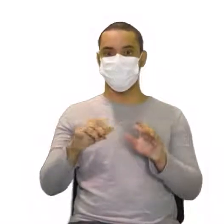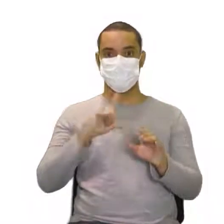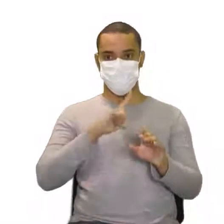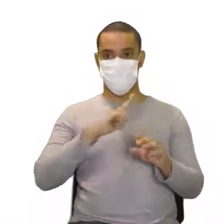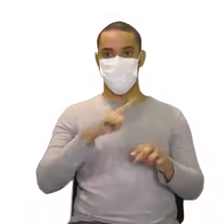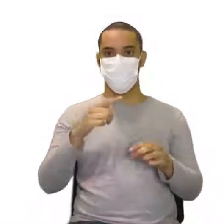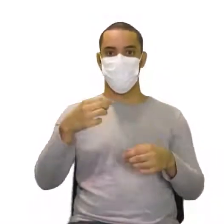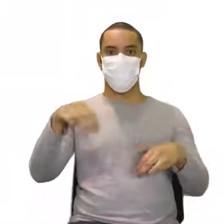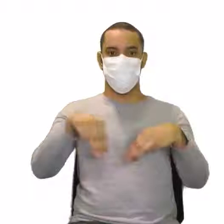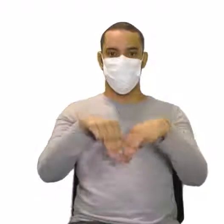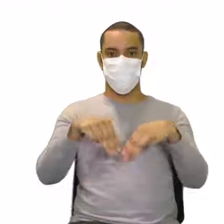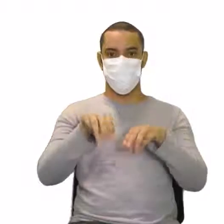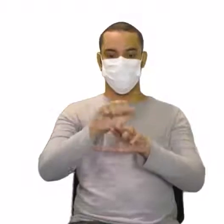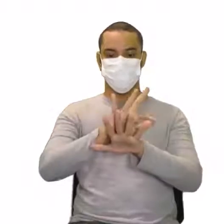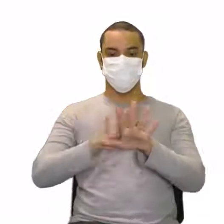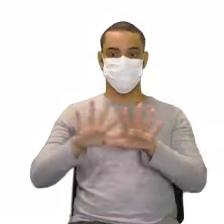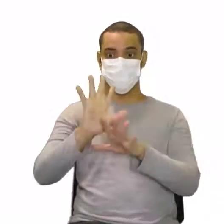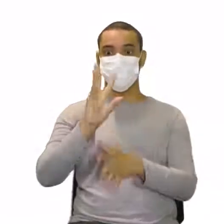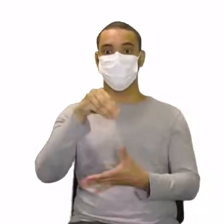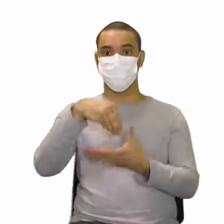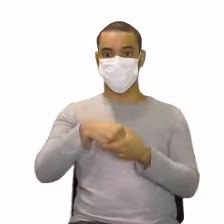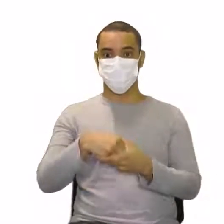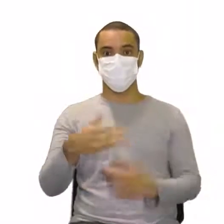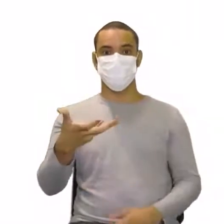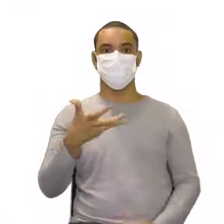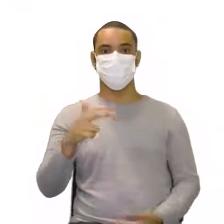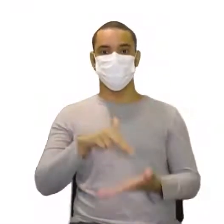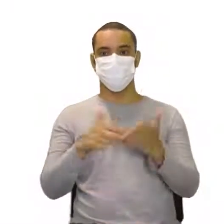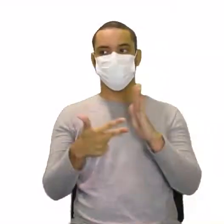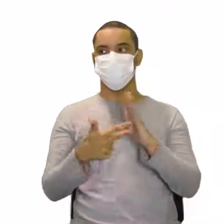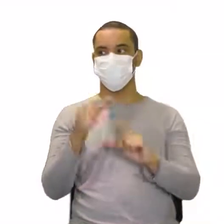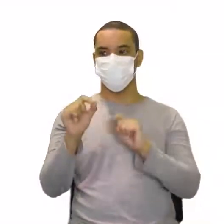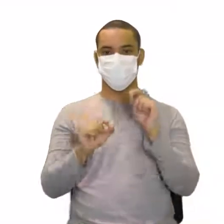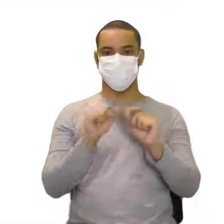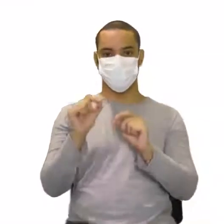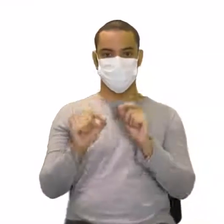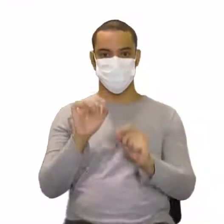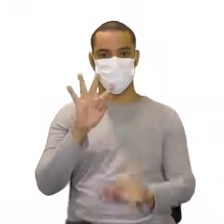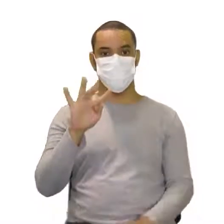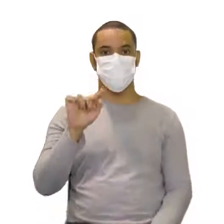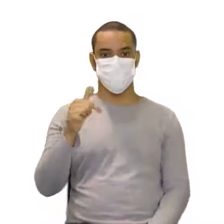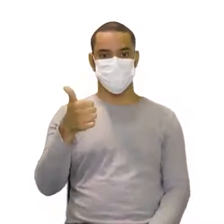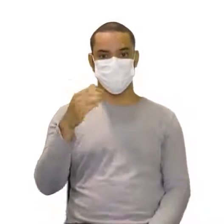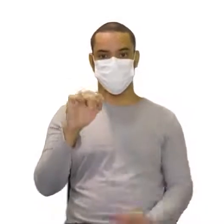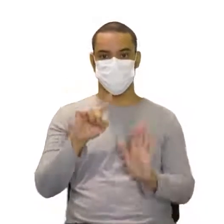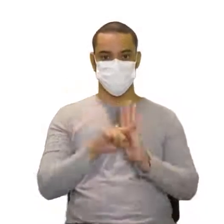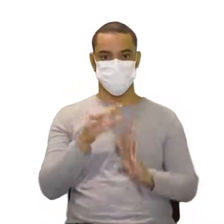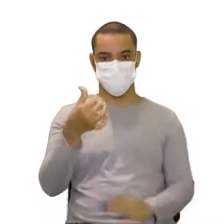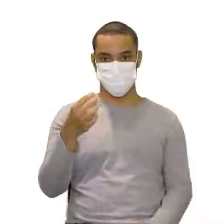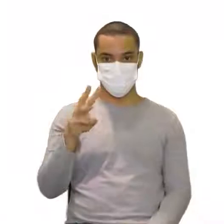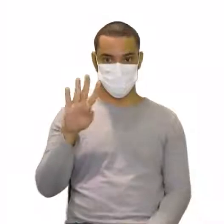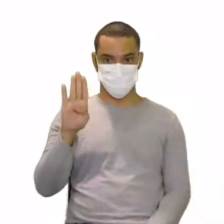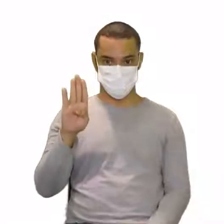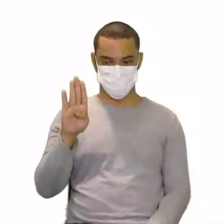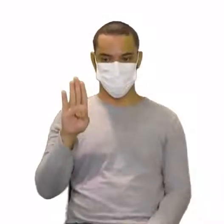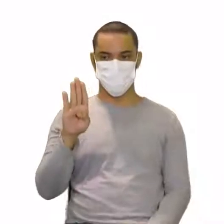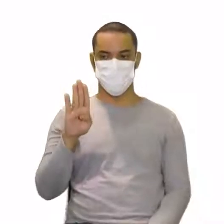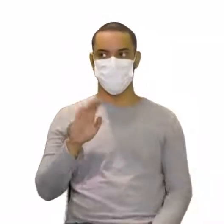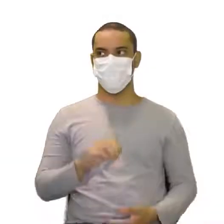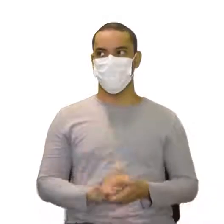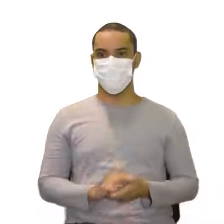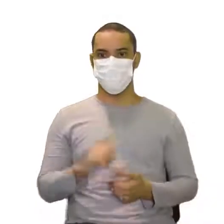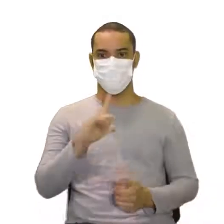magnético, certo? E a intensidade do fluxo magnético que atravessa é igual a 4 vezes 10 a menos 6. Em